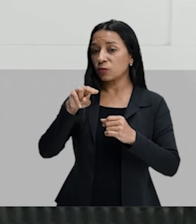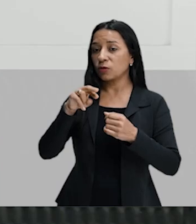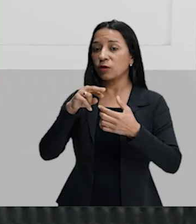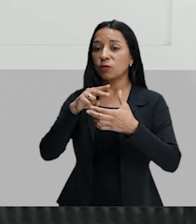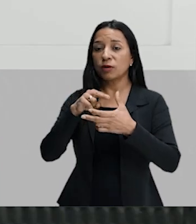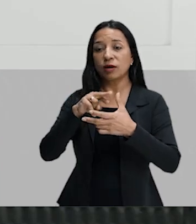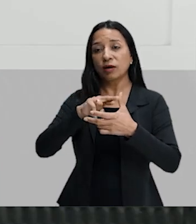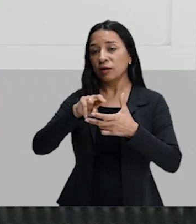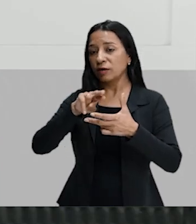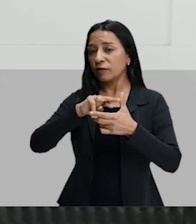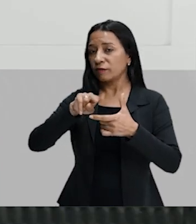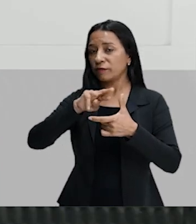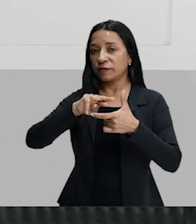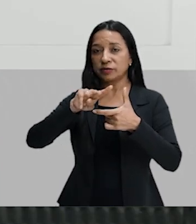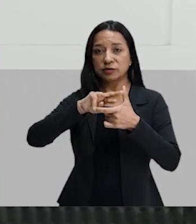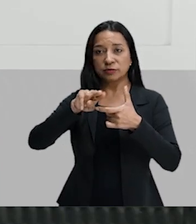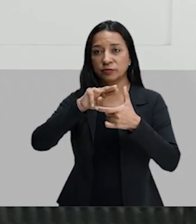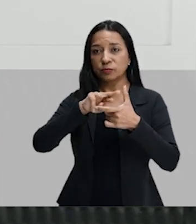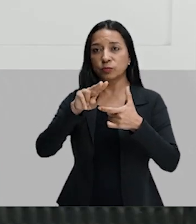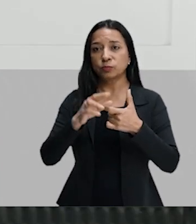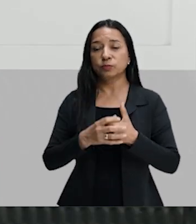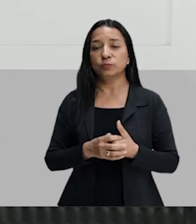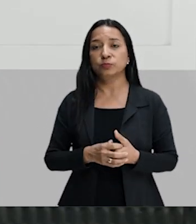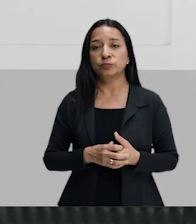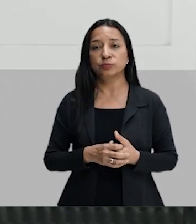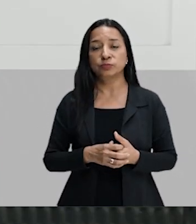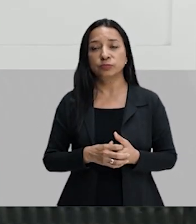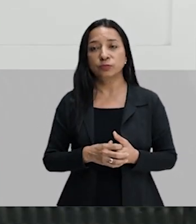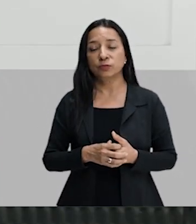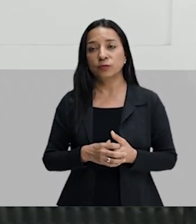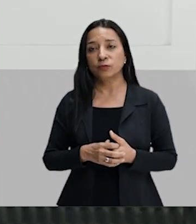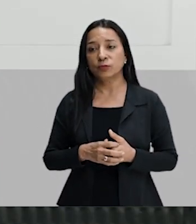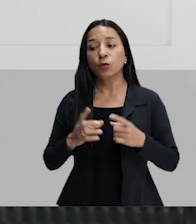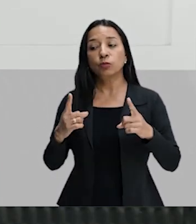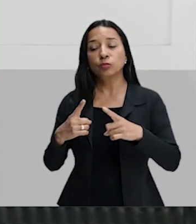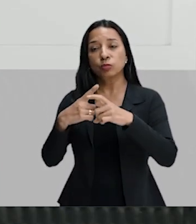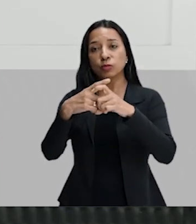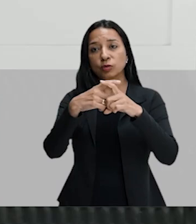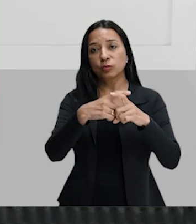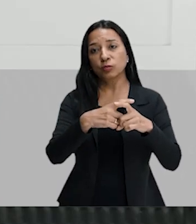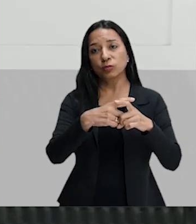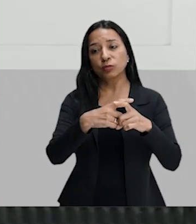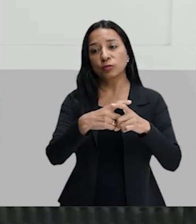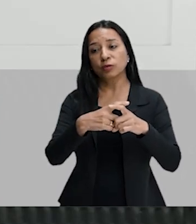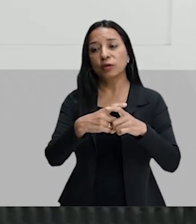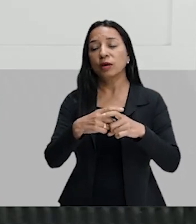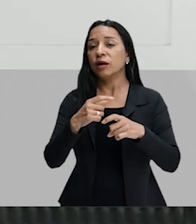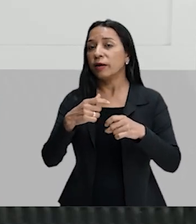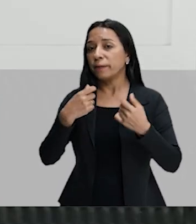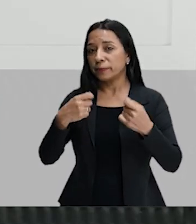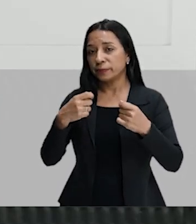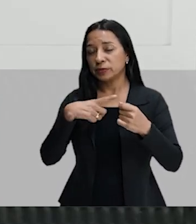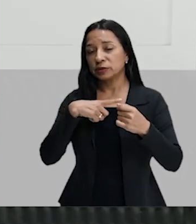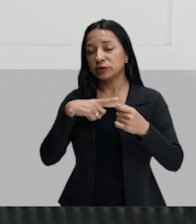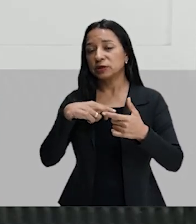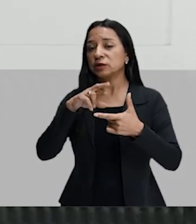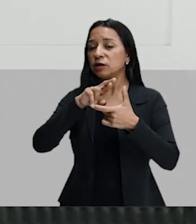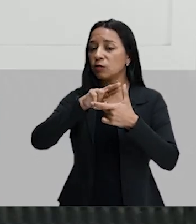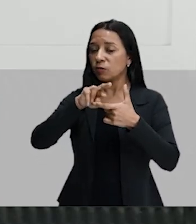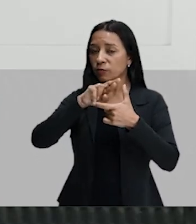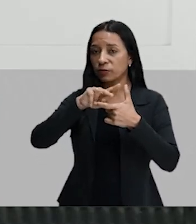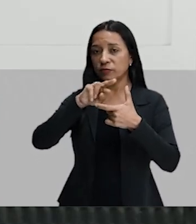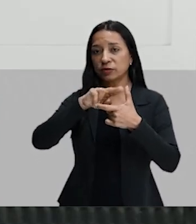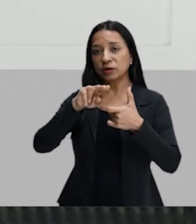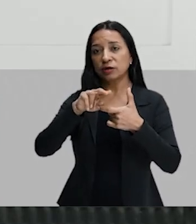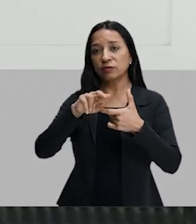Certo? O x é a variável do meu polinômio. O polinômio tem que ter uma variável, então é o x. Tá?